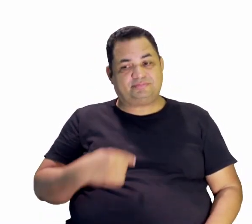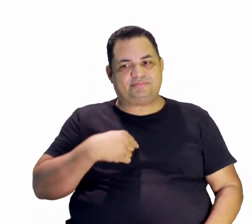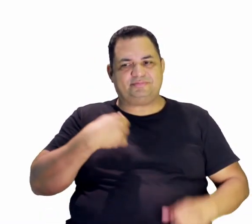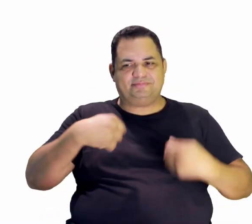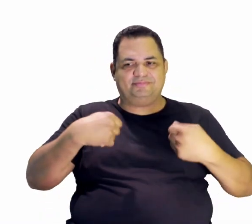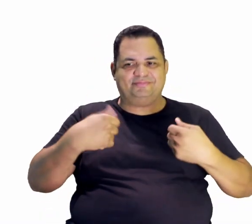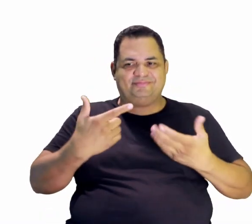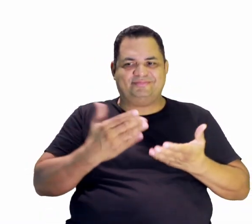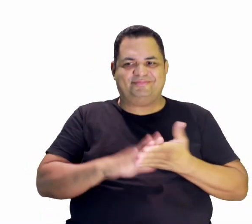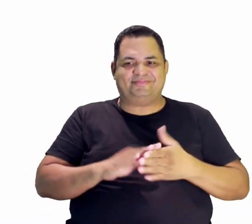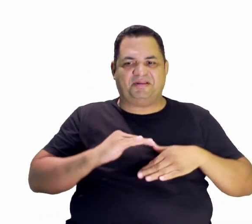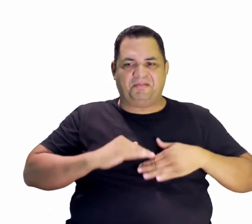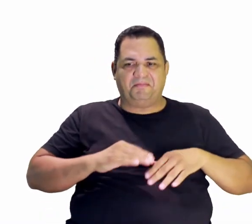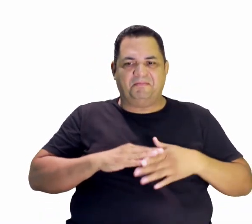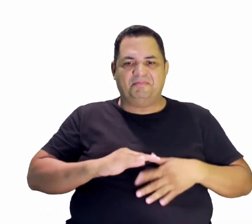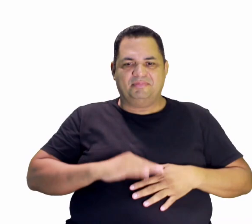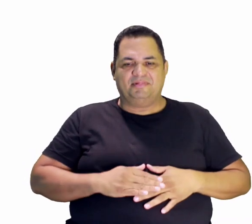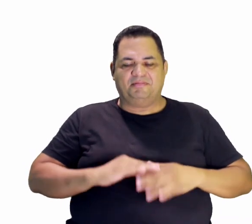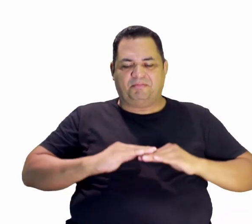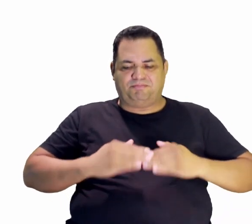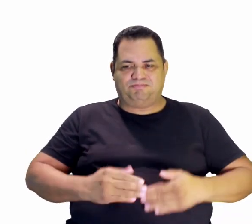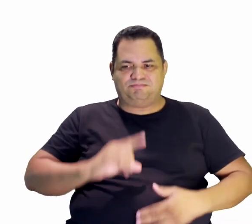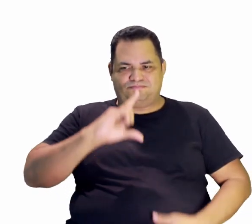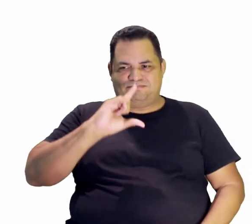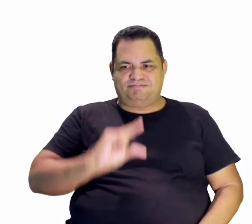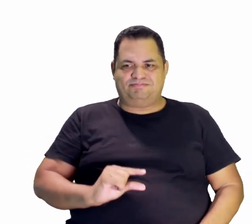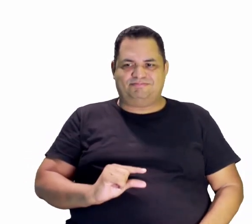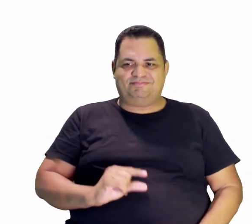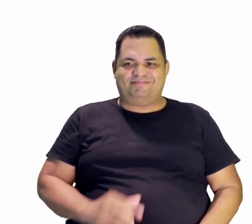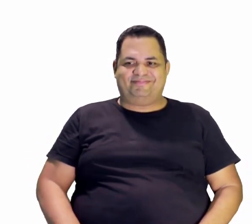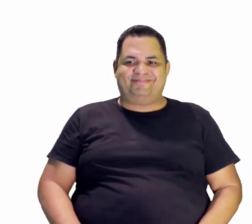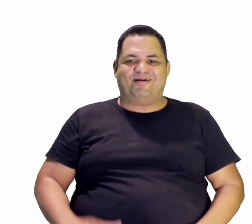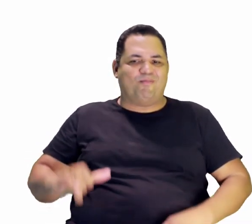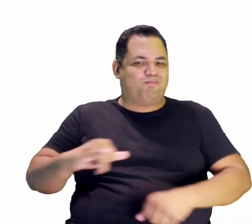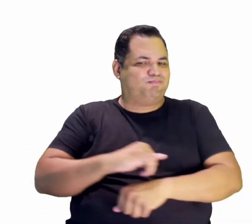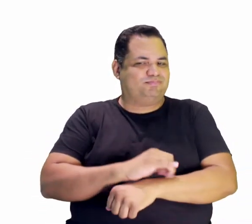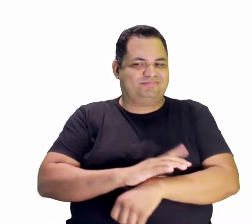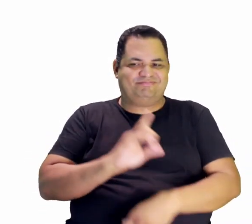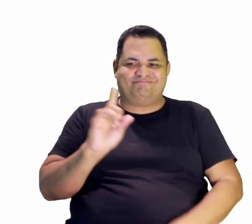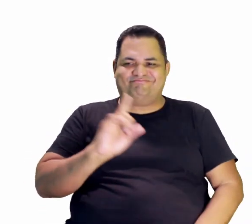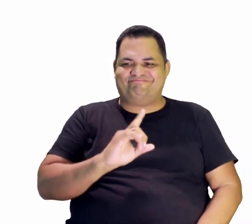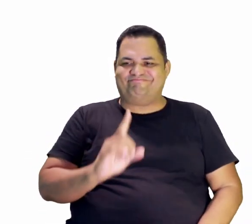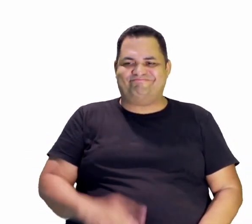acabar um pouco essa barriguinha aqui. A obesidade não é boa, né?